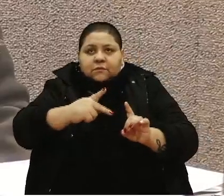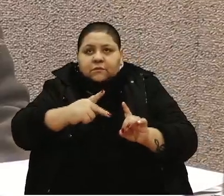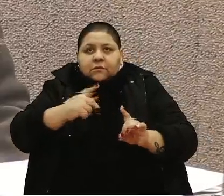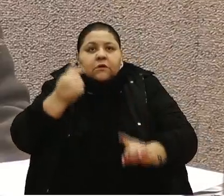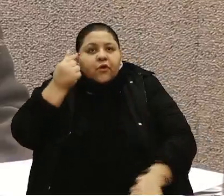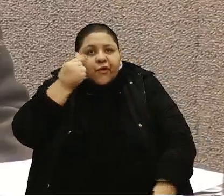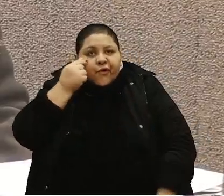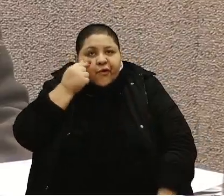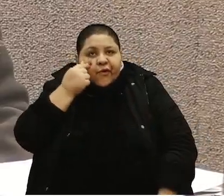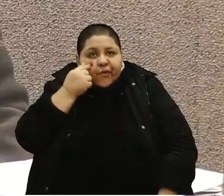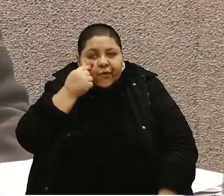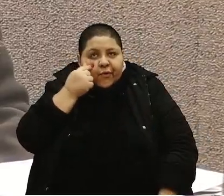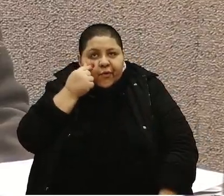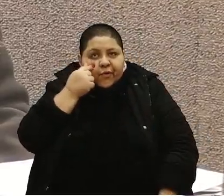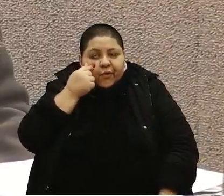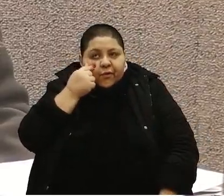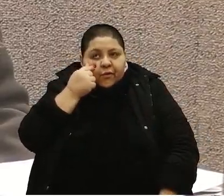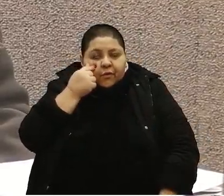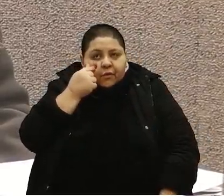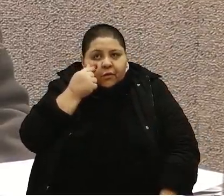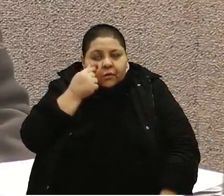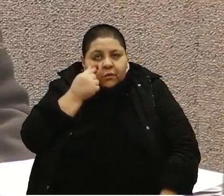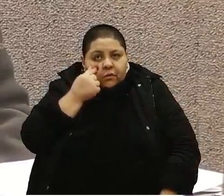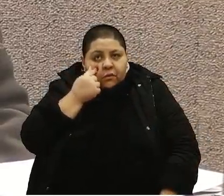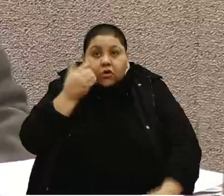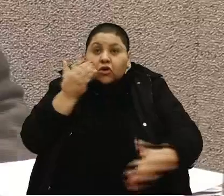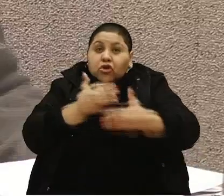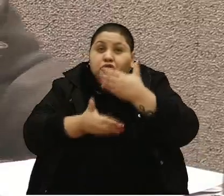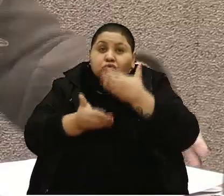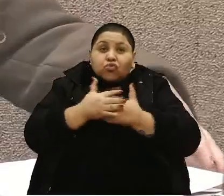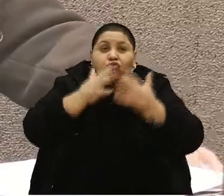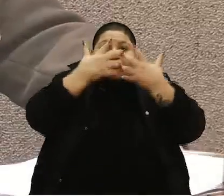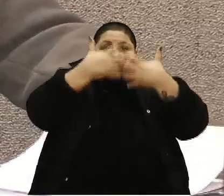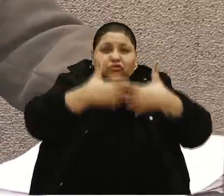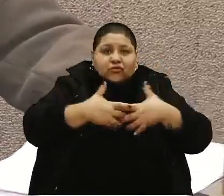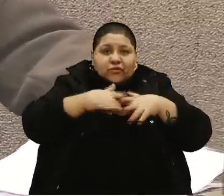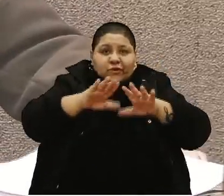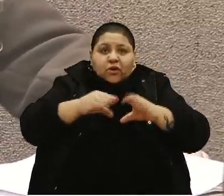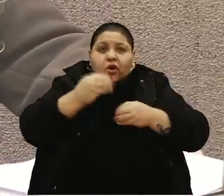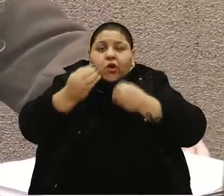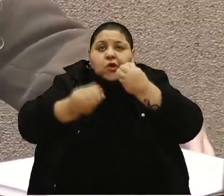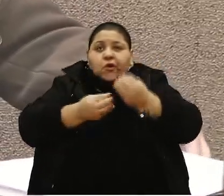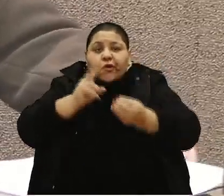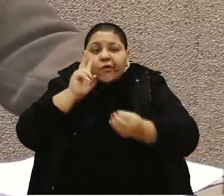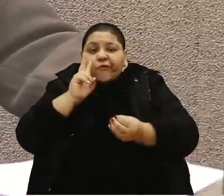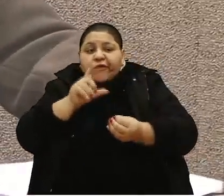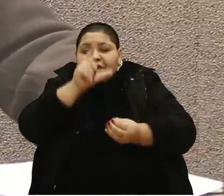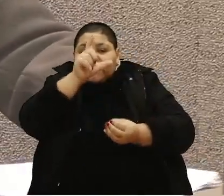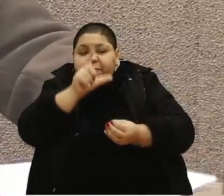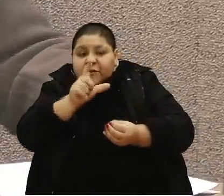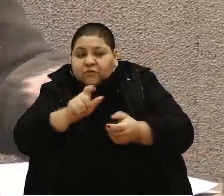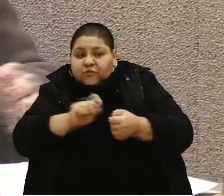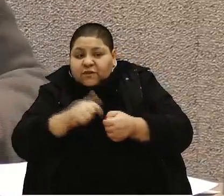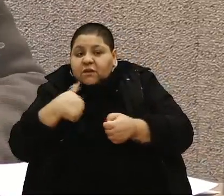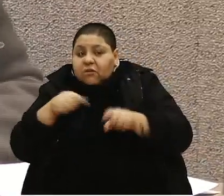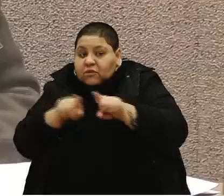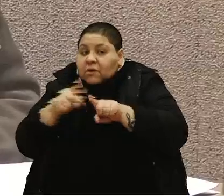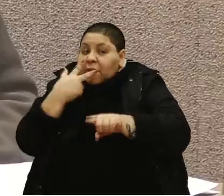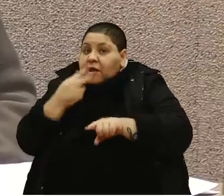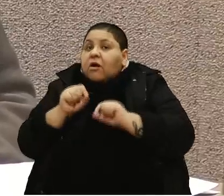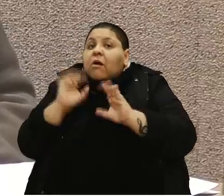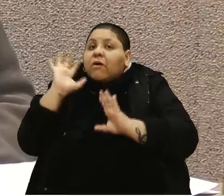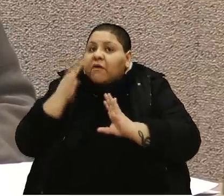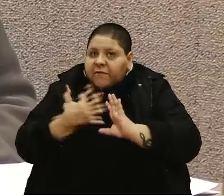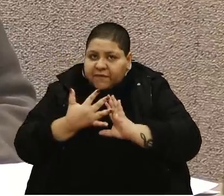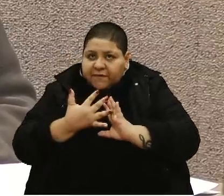Frisso. A questão é a seguinte, que tudo funciona assim, ó. Conforme eu vejo os caras fazer, eu também faço. O que